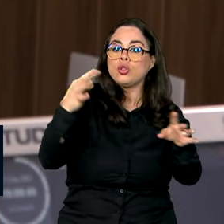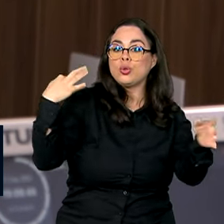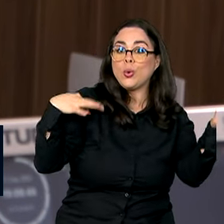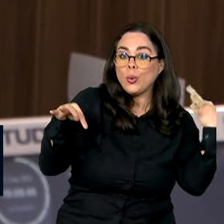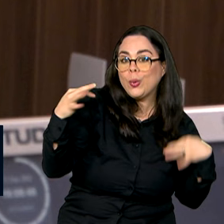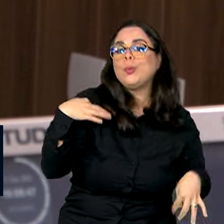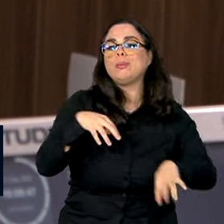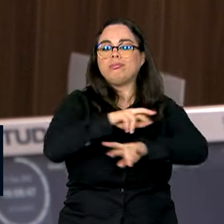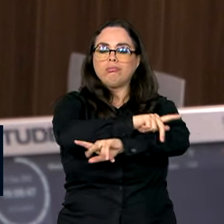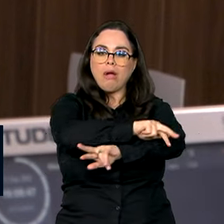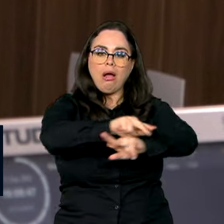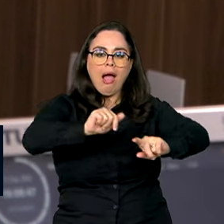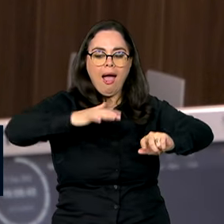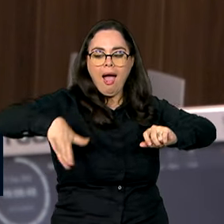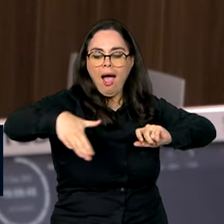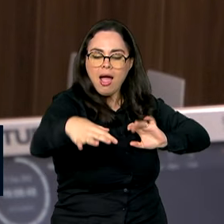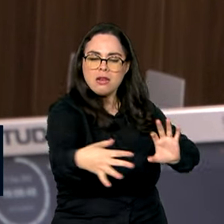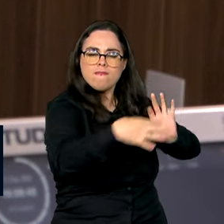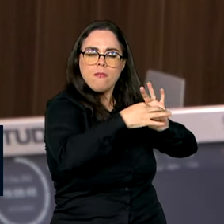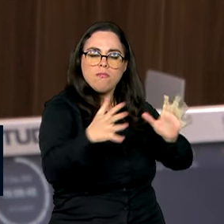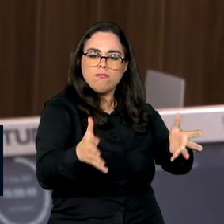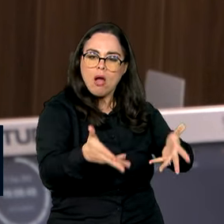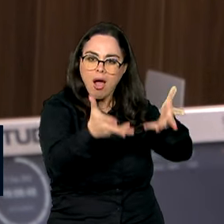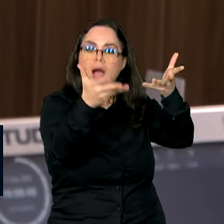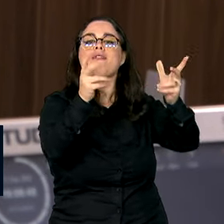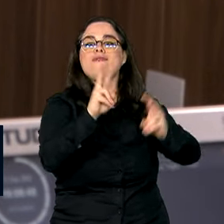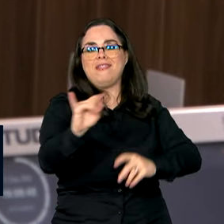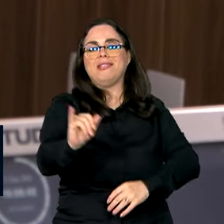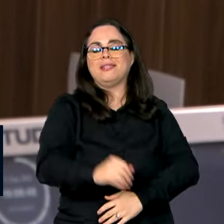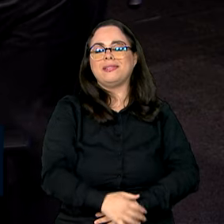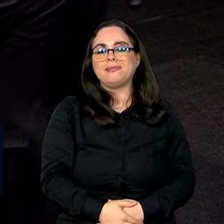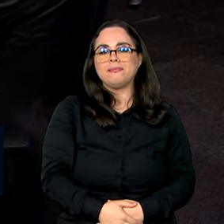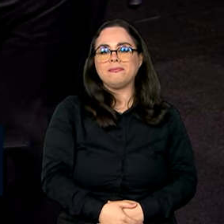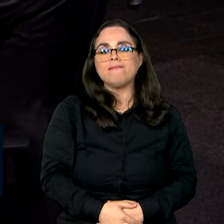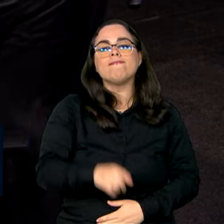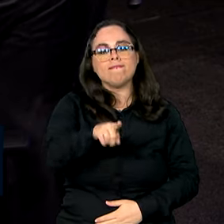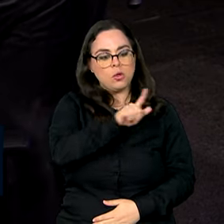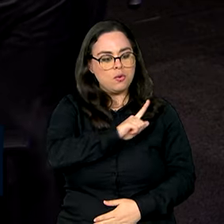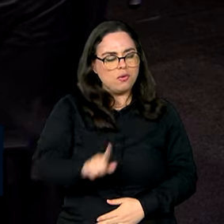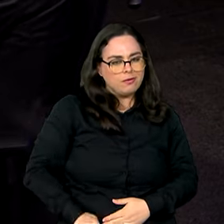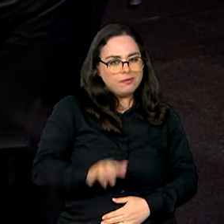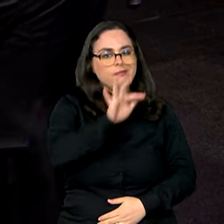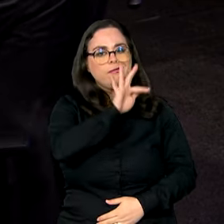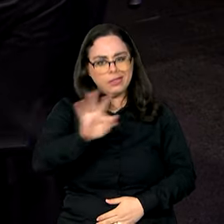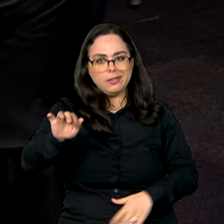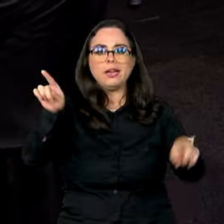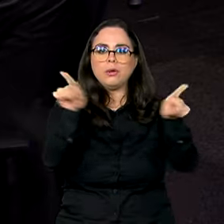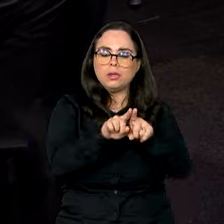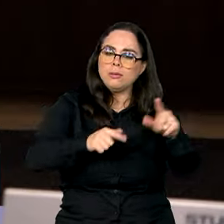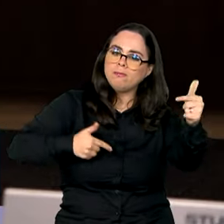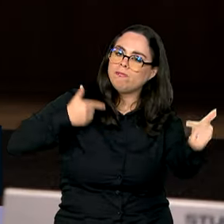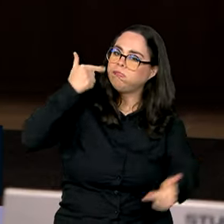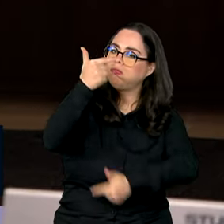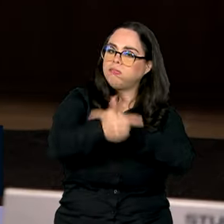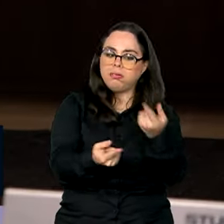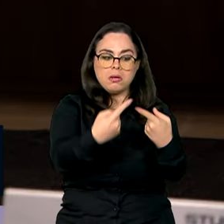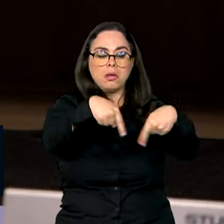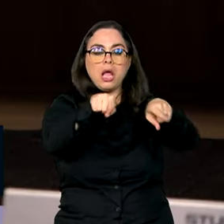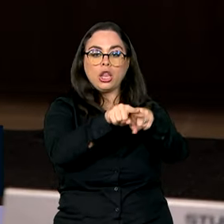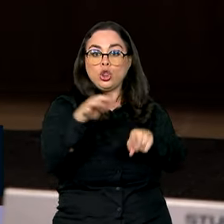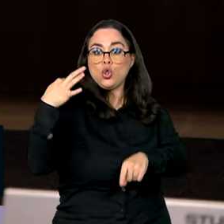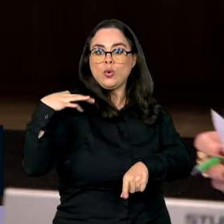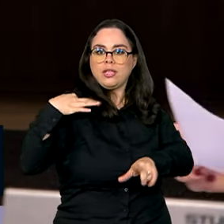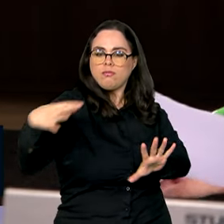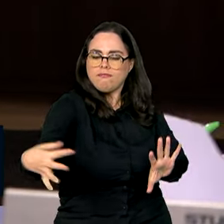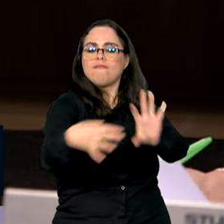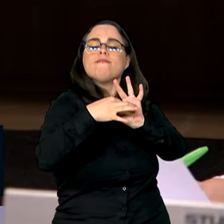nas outras áreas, que deve potencializar bastante. Pois é, o governo federal também está trabalhando em parceria com o setor do turismo